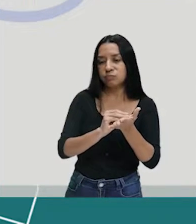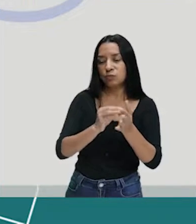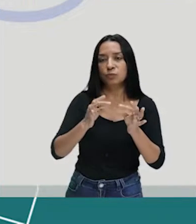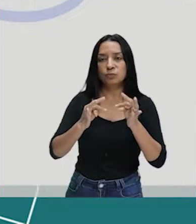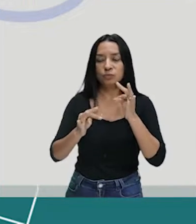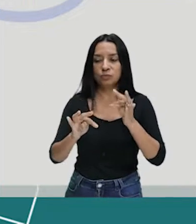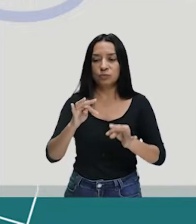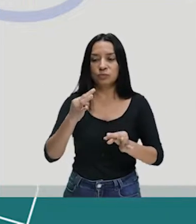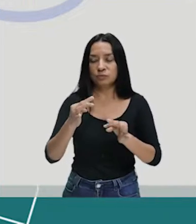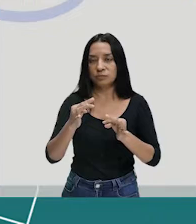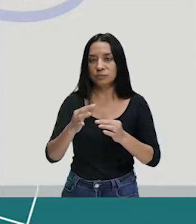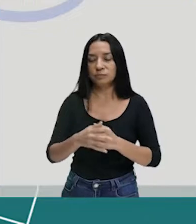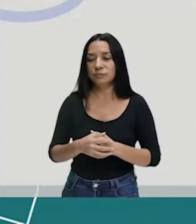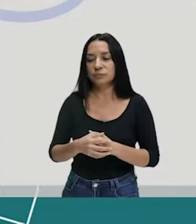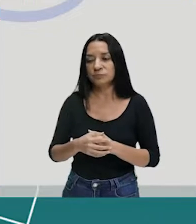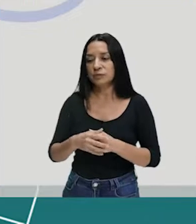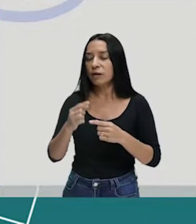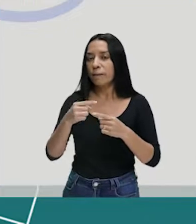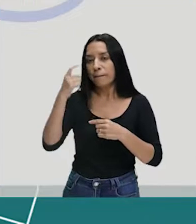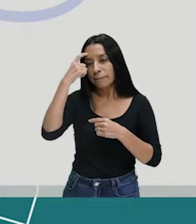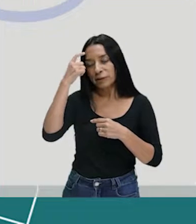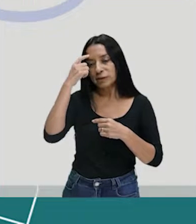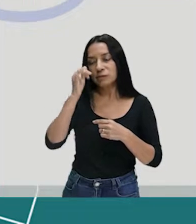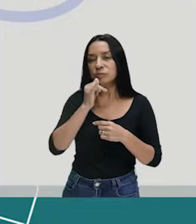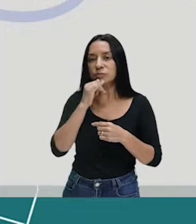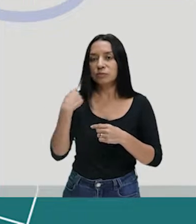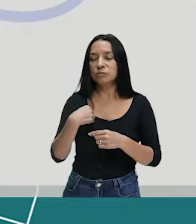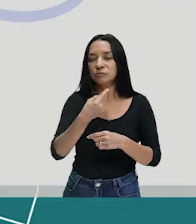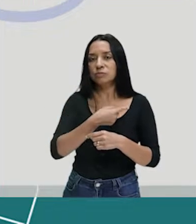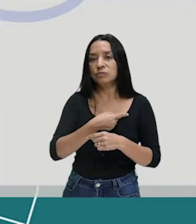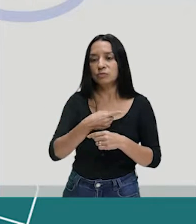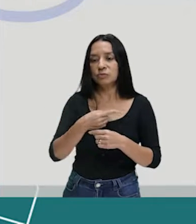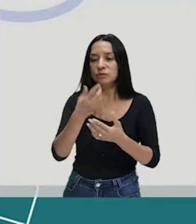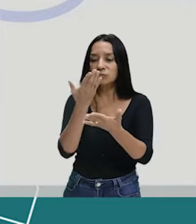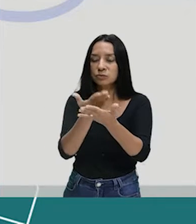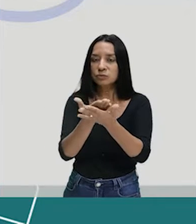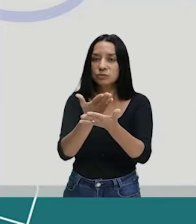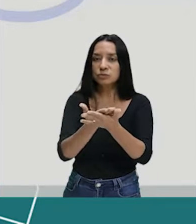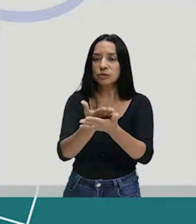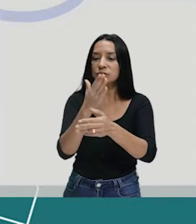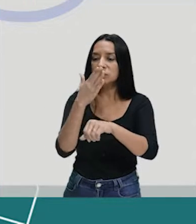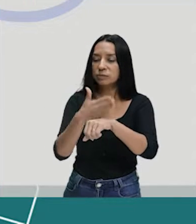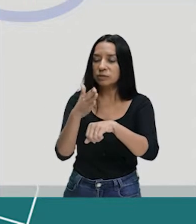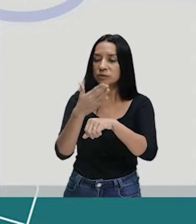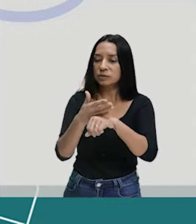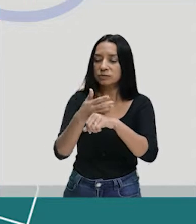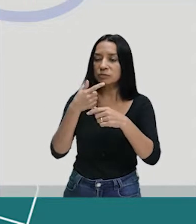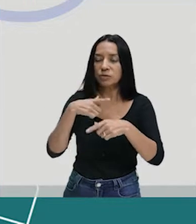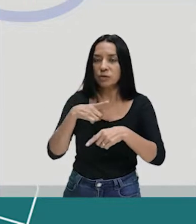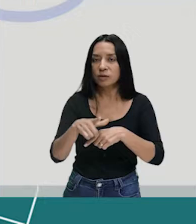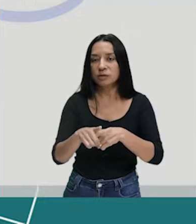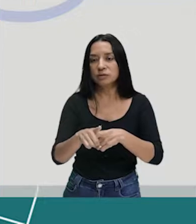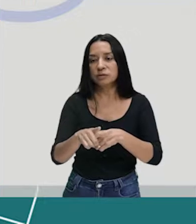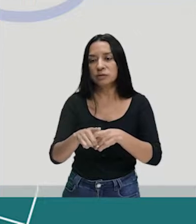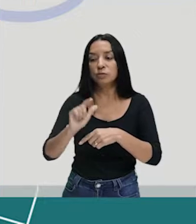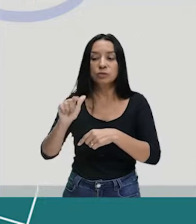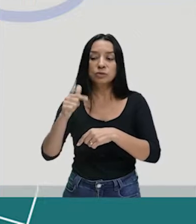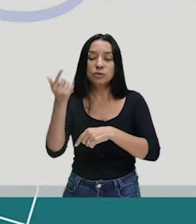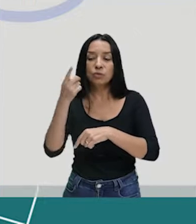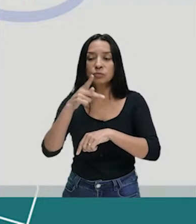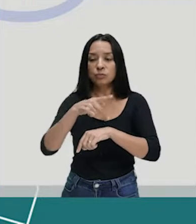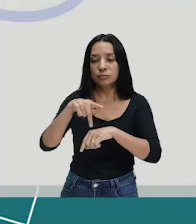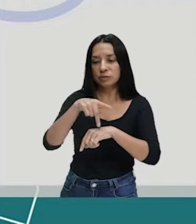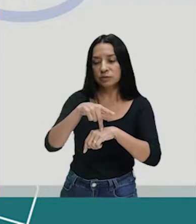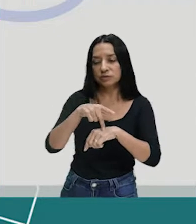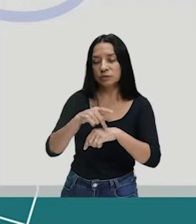alimenta a questão da língua inglesa quando Nós pensamos no nosso caso que somos os praticantes de uma língua estrangeira a